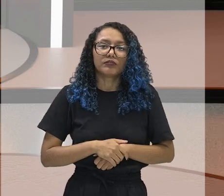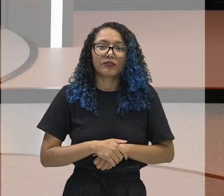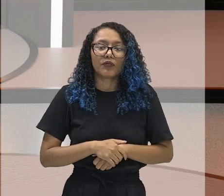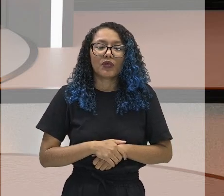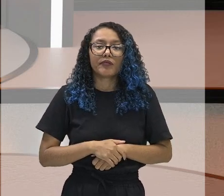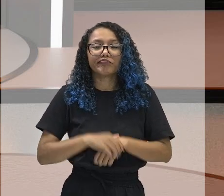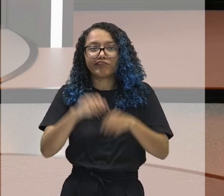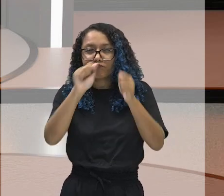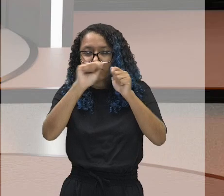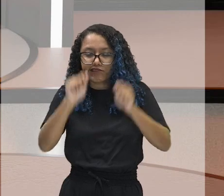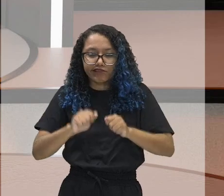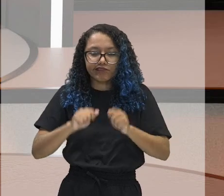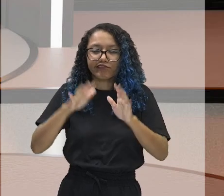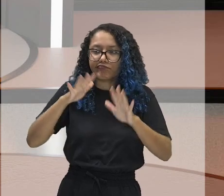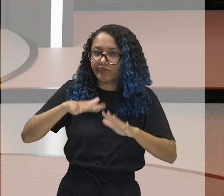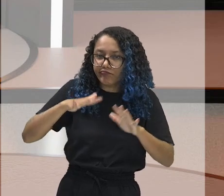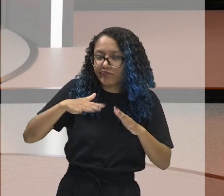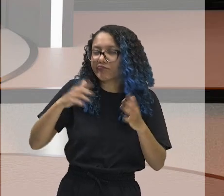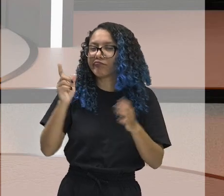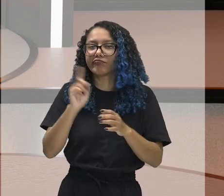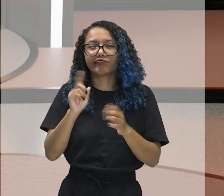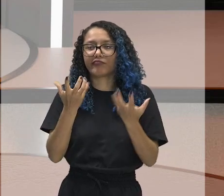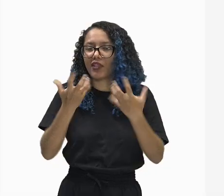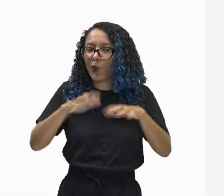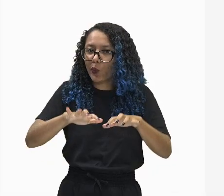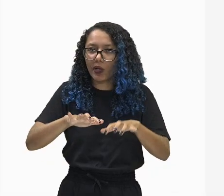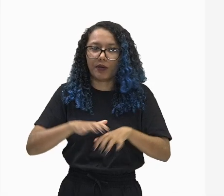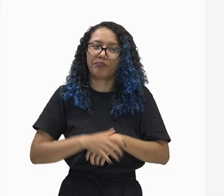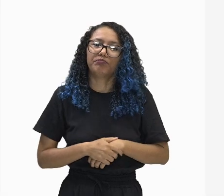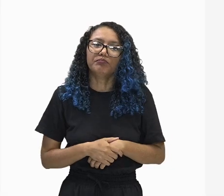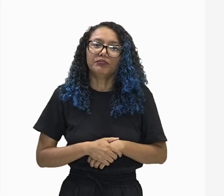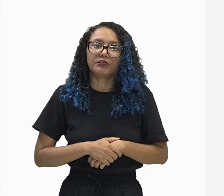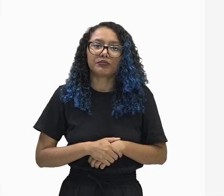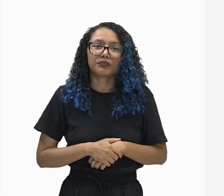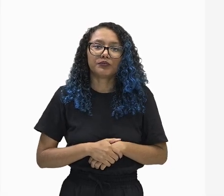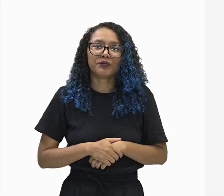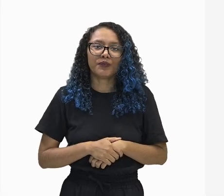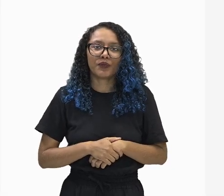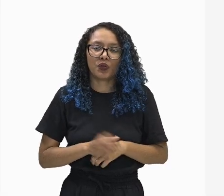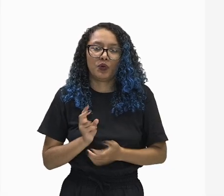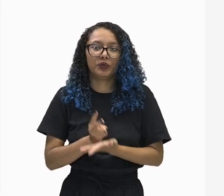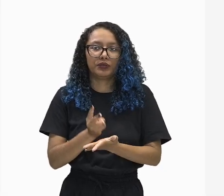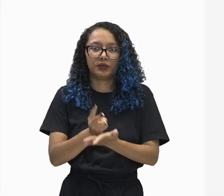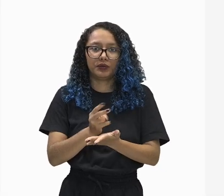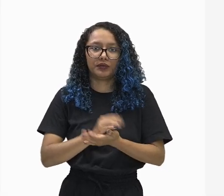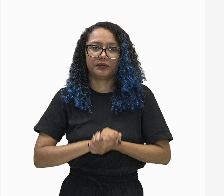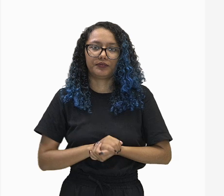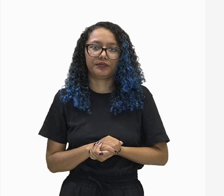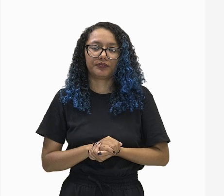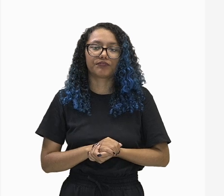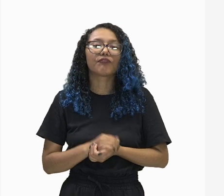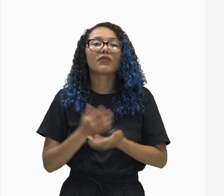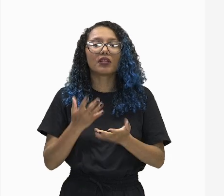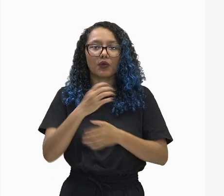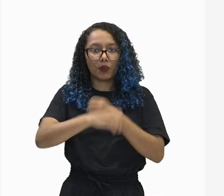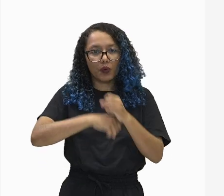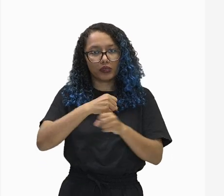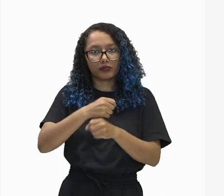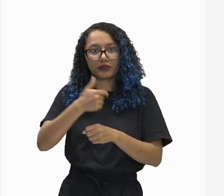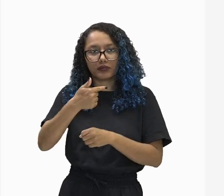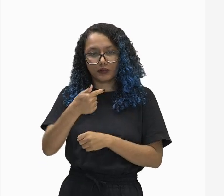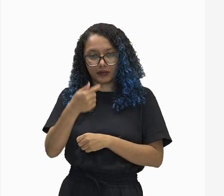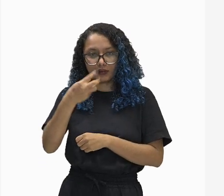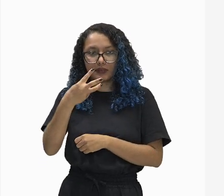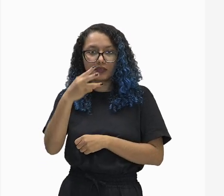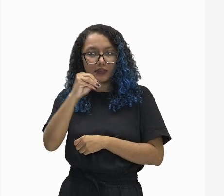os ícones santos, os ícones religiosos. Vamos adiante com o texto. Vamos lá, gente. No ano de 730, o